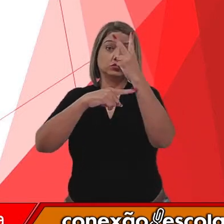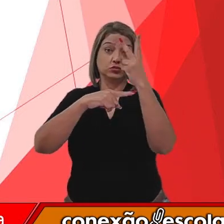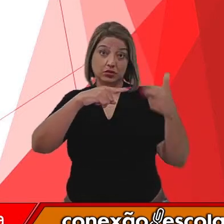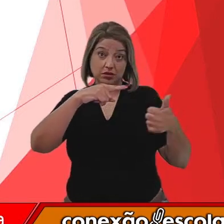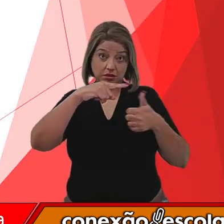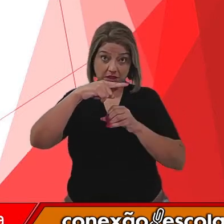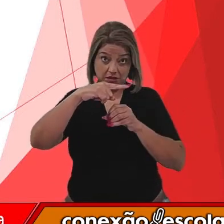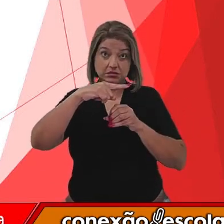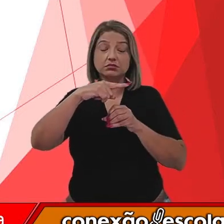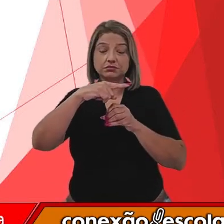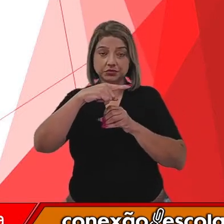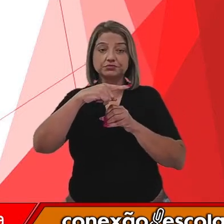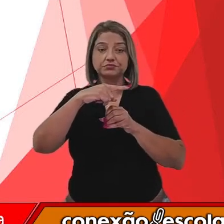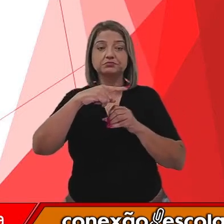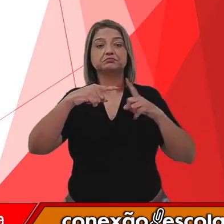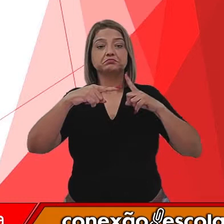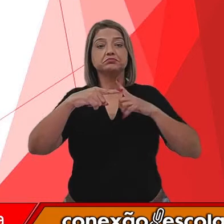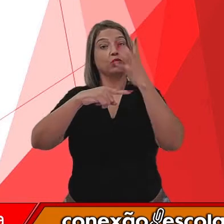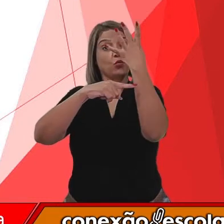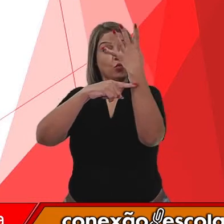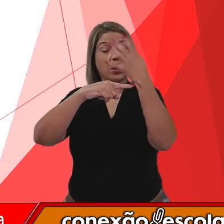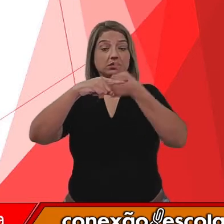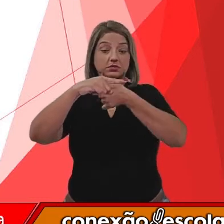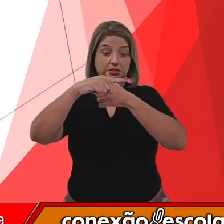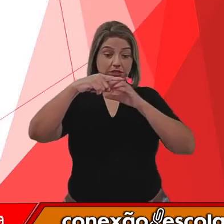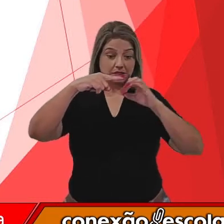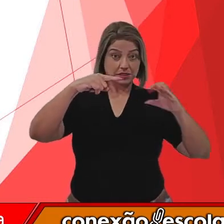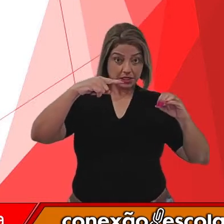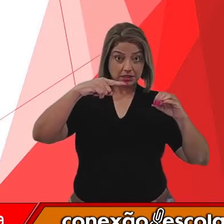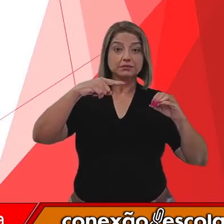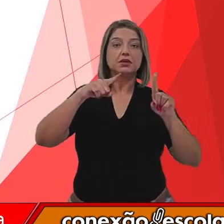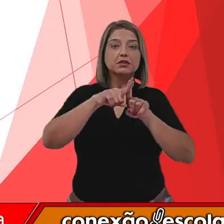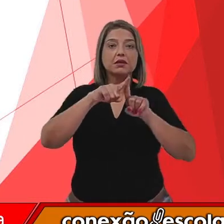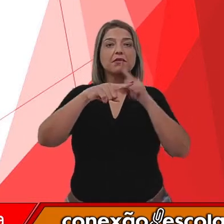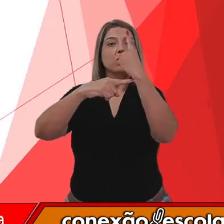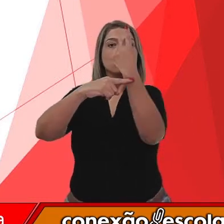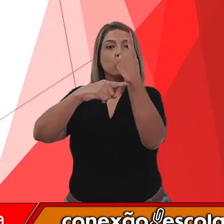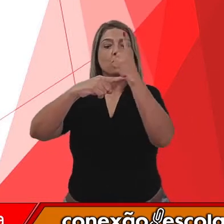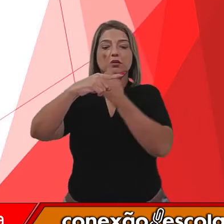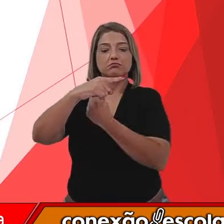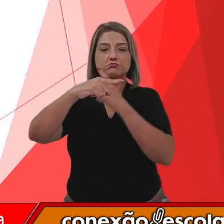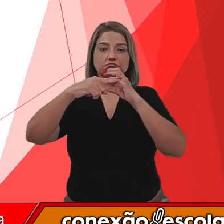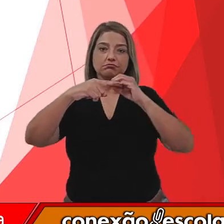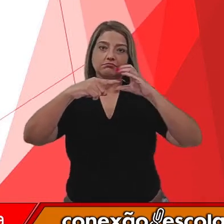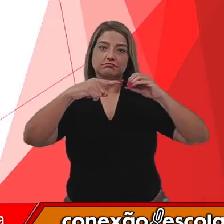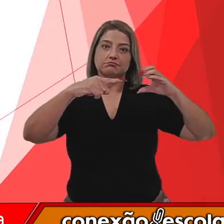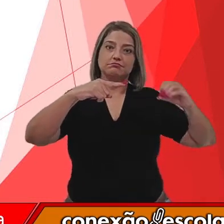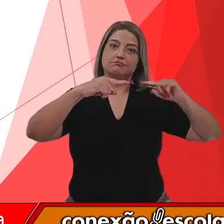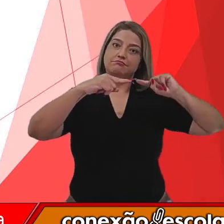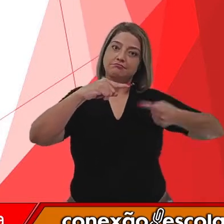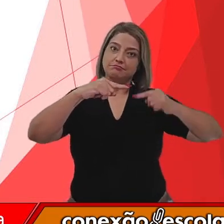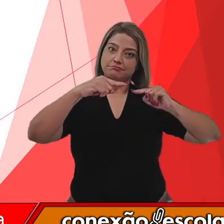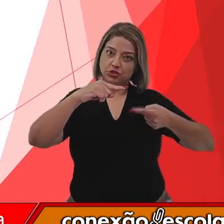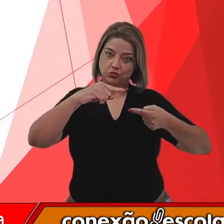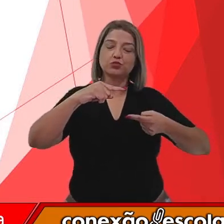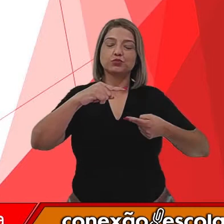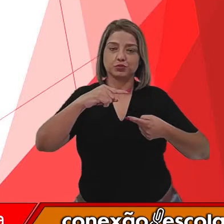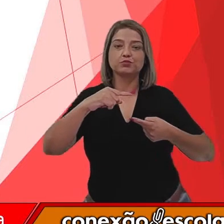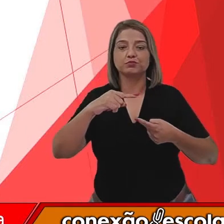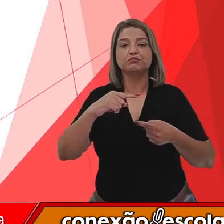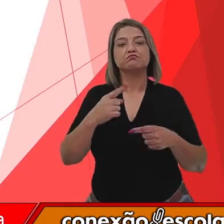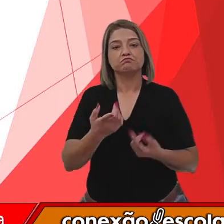2 décimos, 4 centésimos e 1 milésimo.